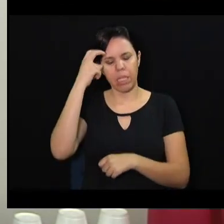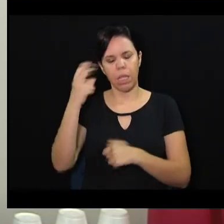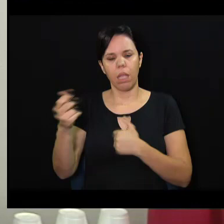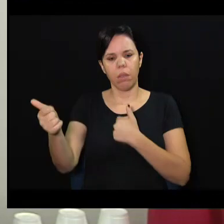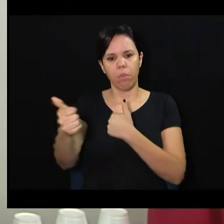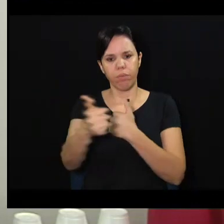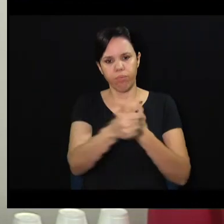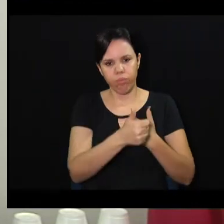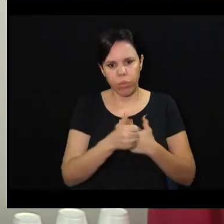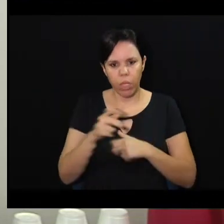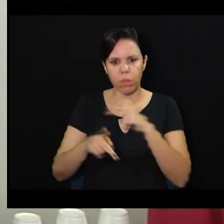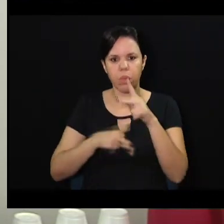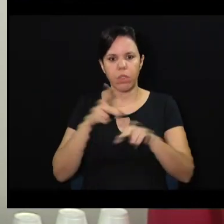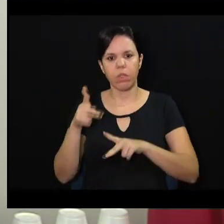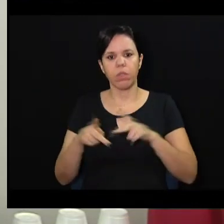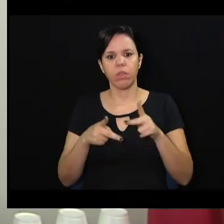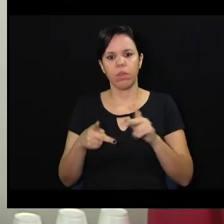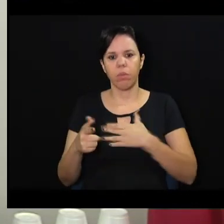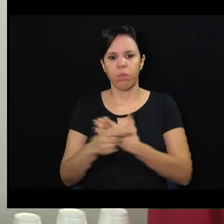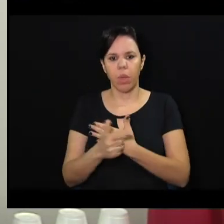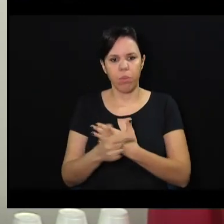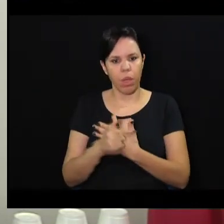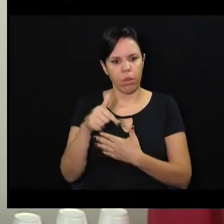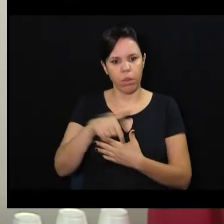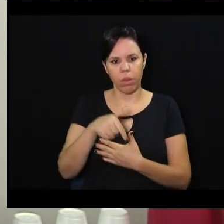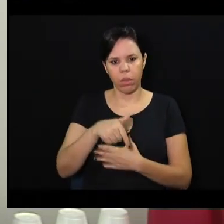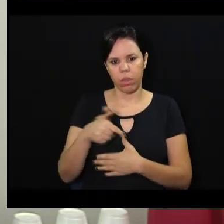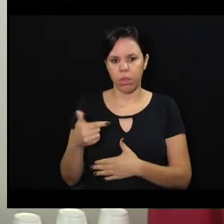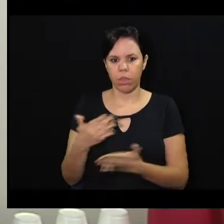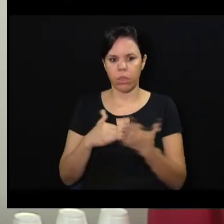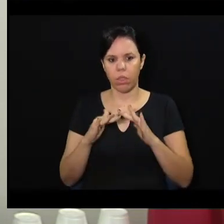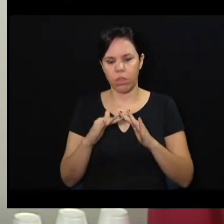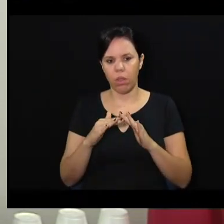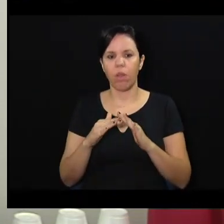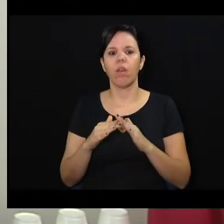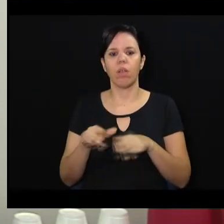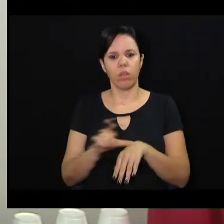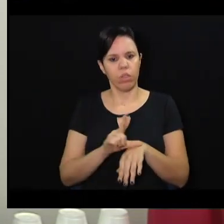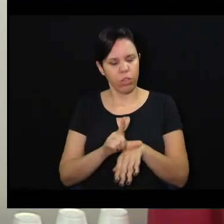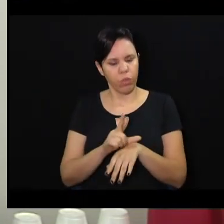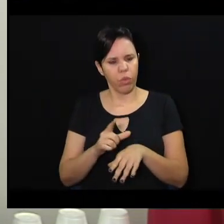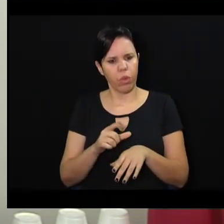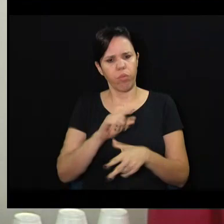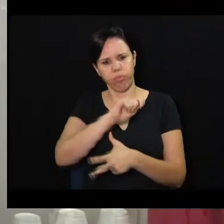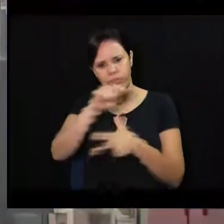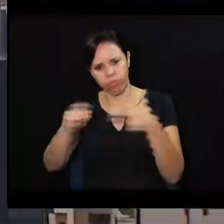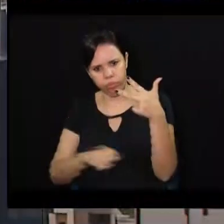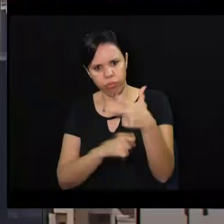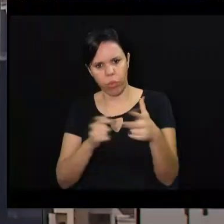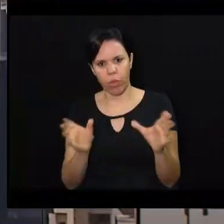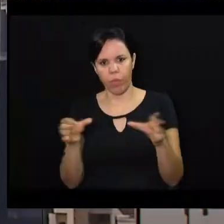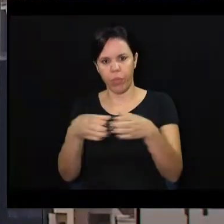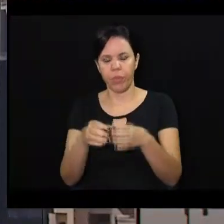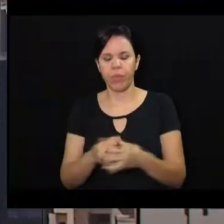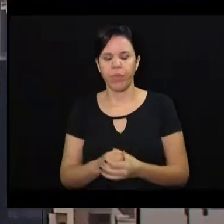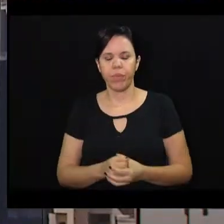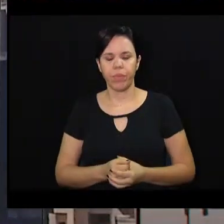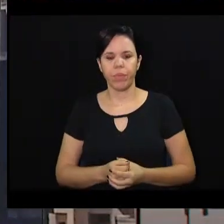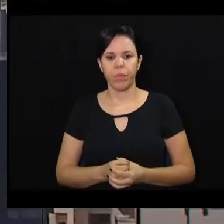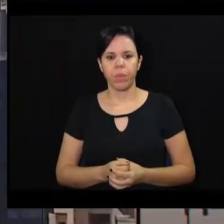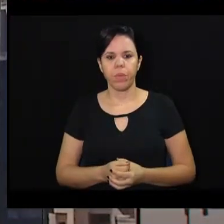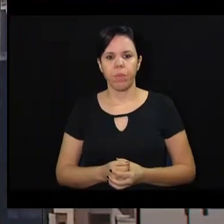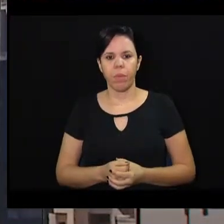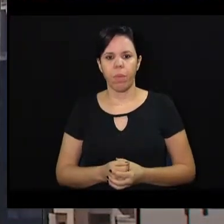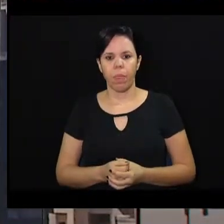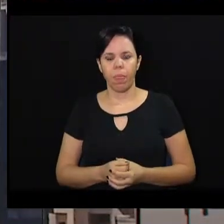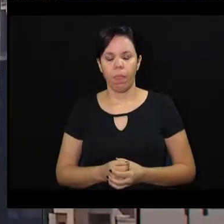aproximar, porque o principal papel da Escola do Legislativo é aproximar o Poder Legislativo da comunidade. O